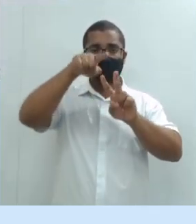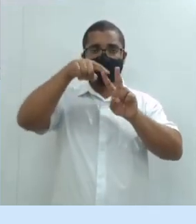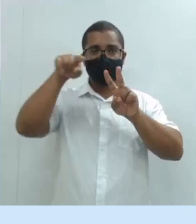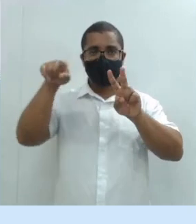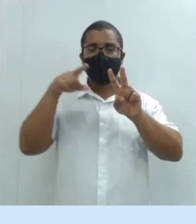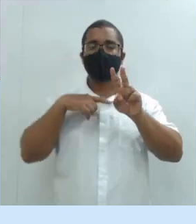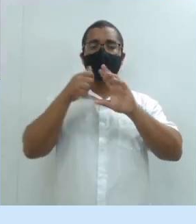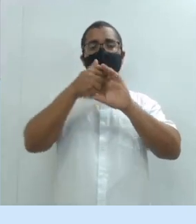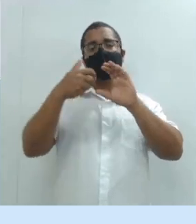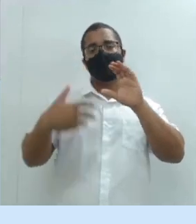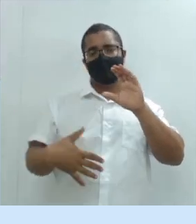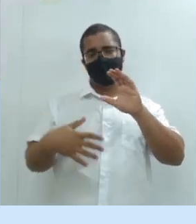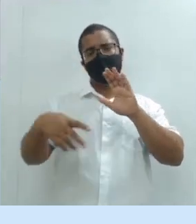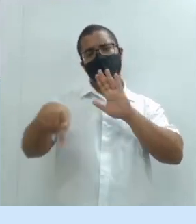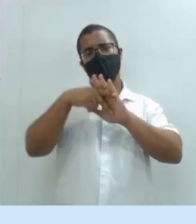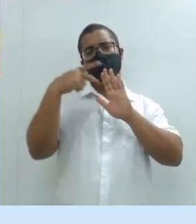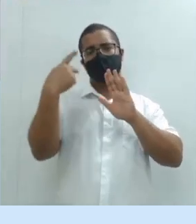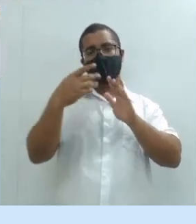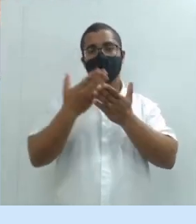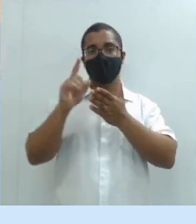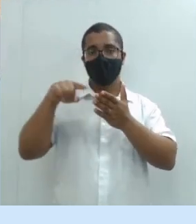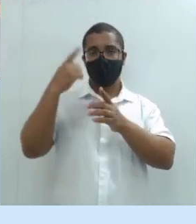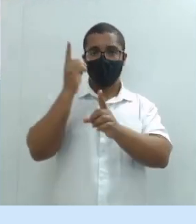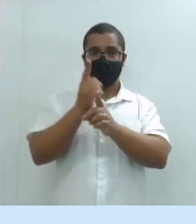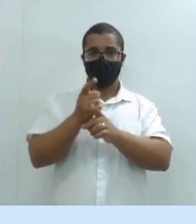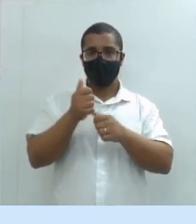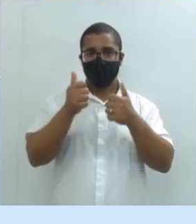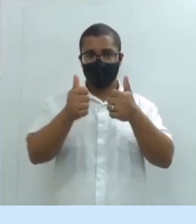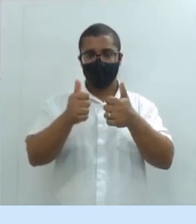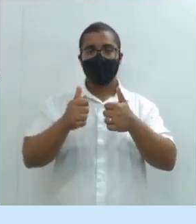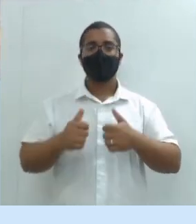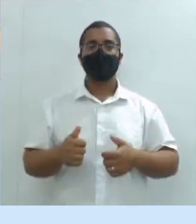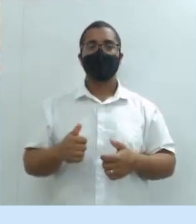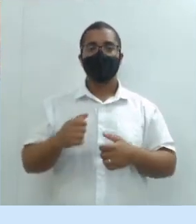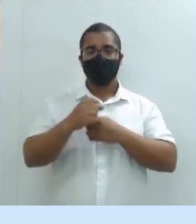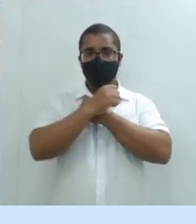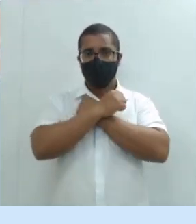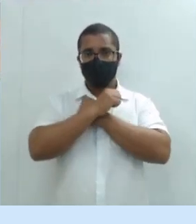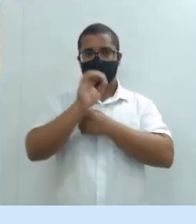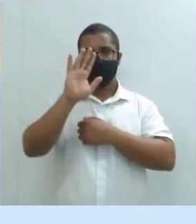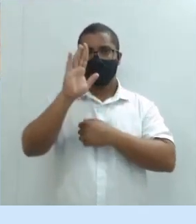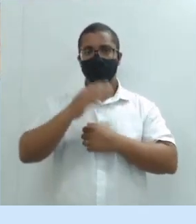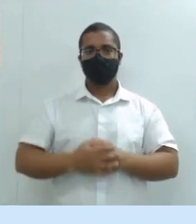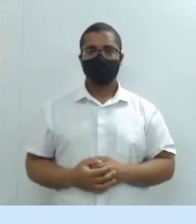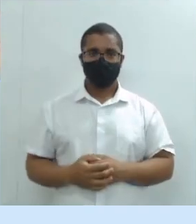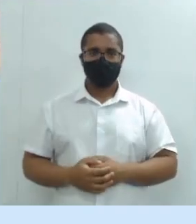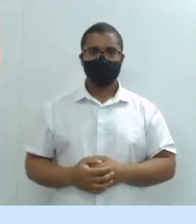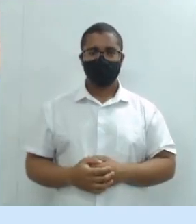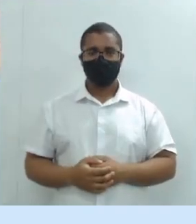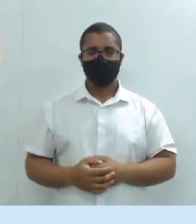suas propriedades, suas características. Na próxima aula a gente se encontra lá, tá bom? Um forte abraço. Tchau, tchau.